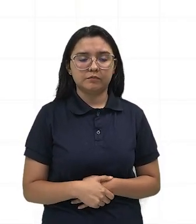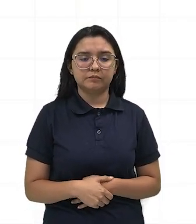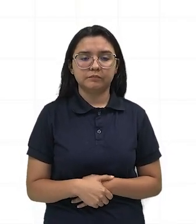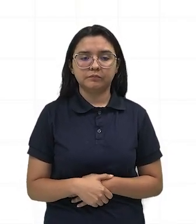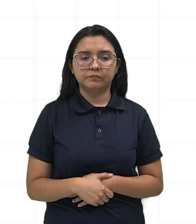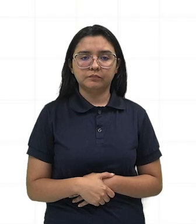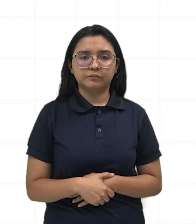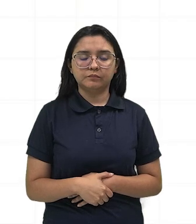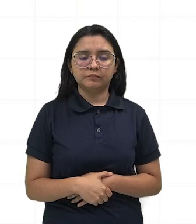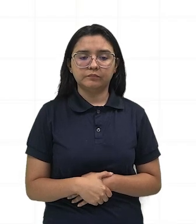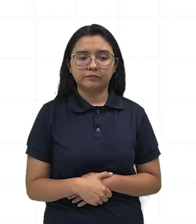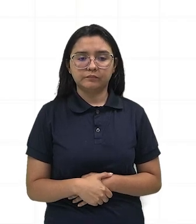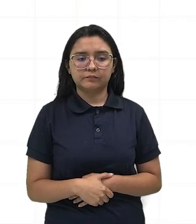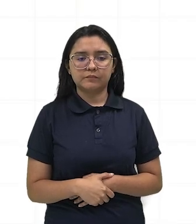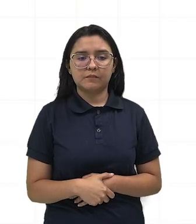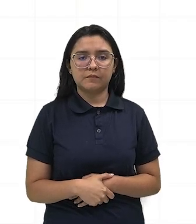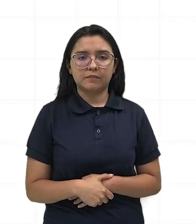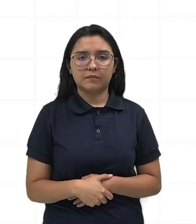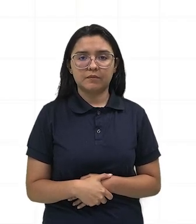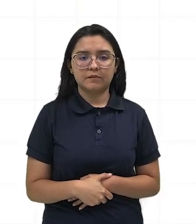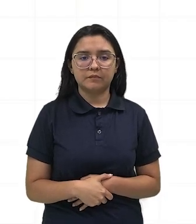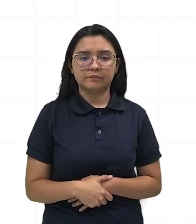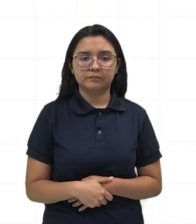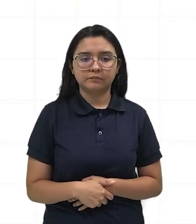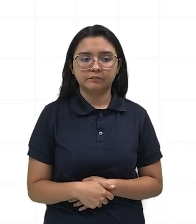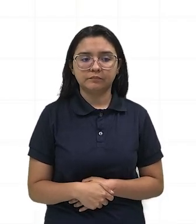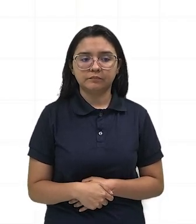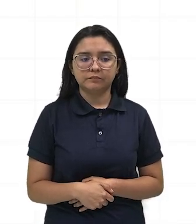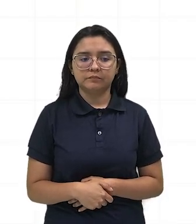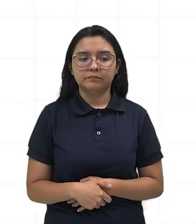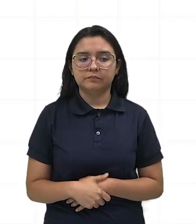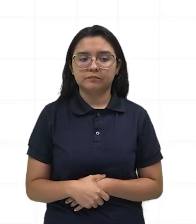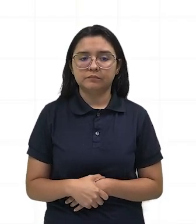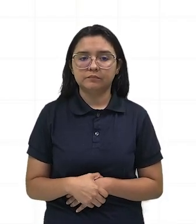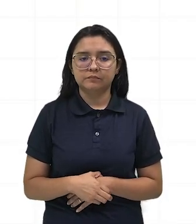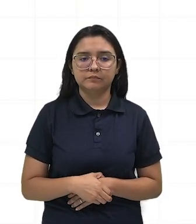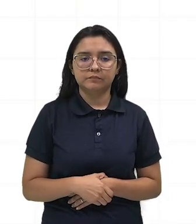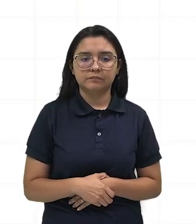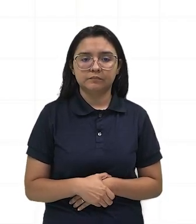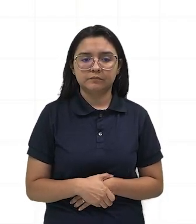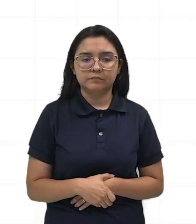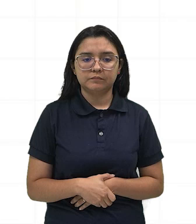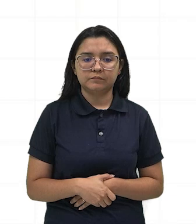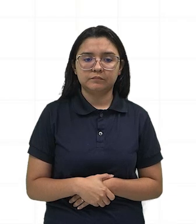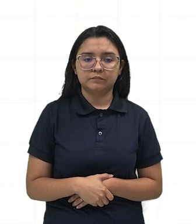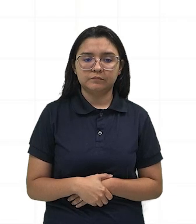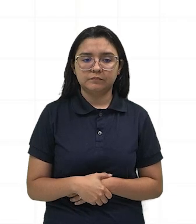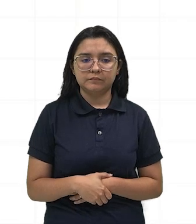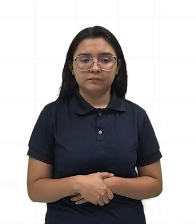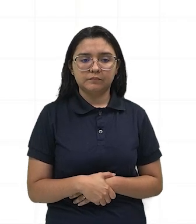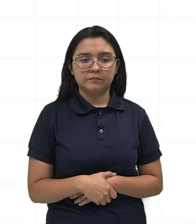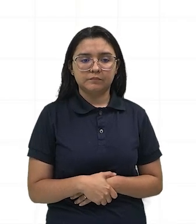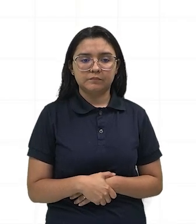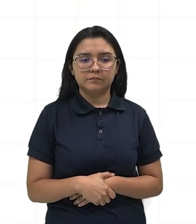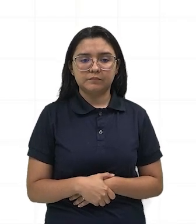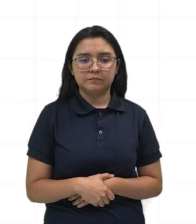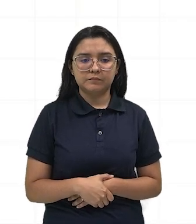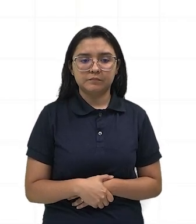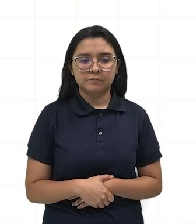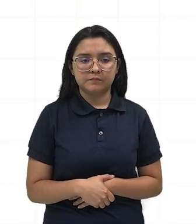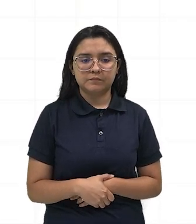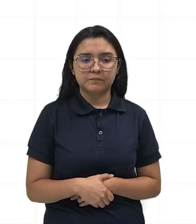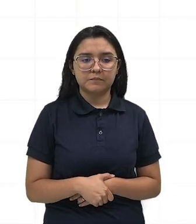dados. Né? Temos aqui a nossa palavrinha-chave, os dados. Então vamos lá.